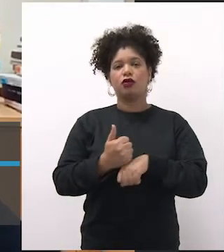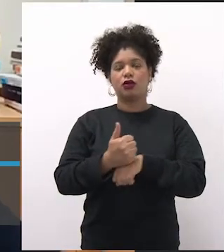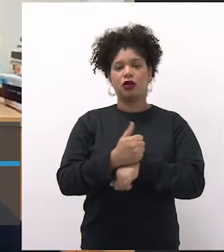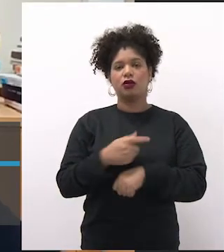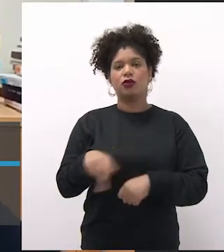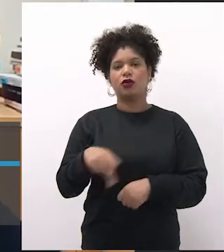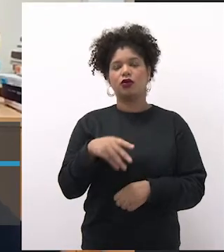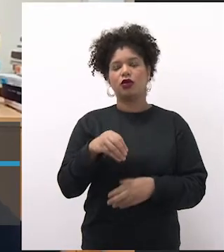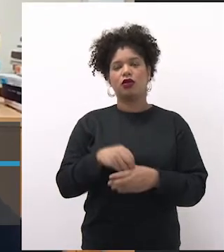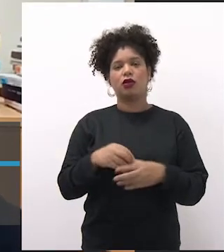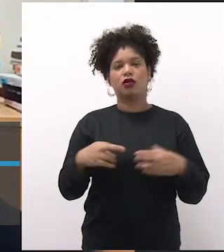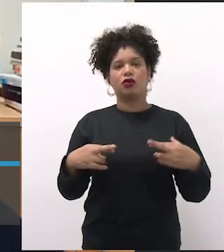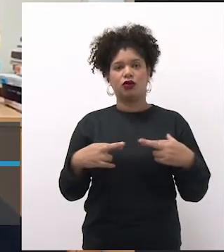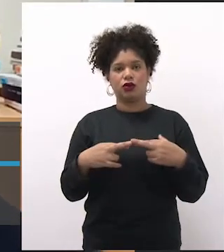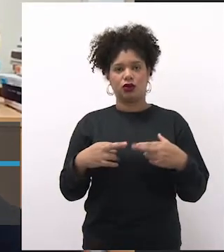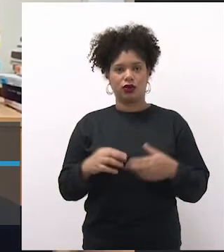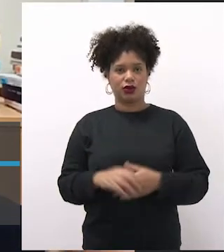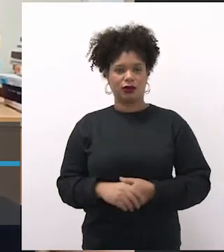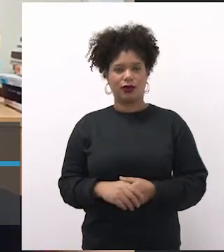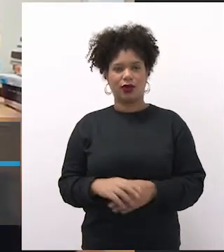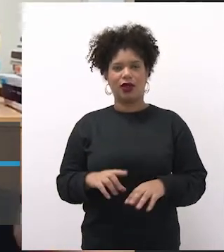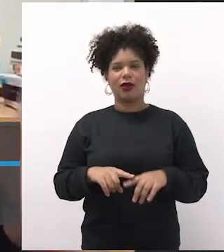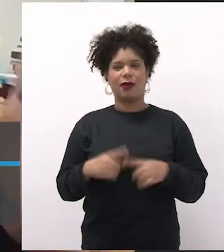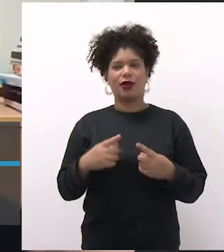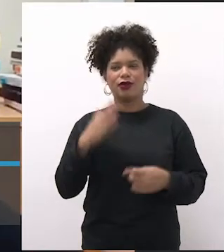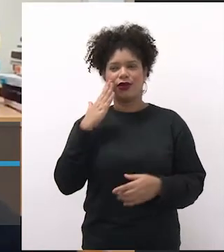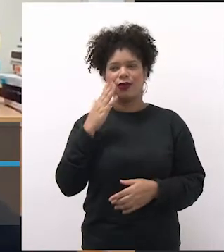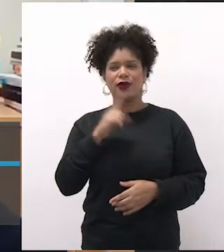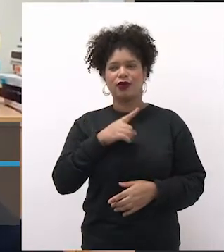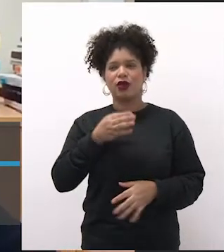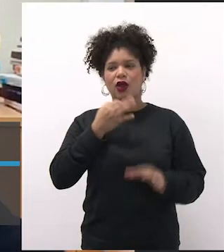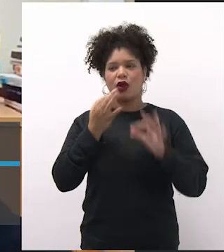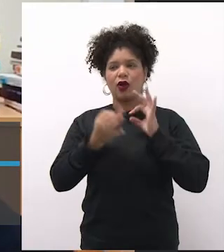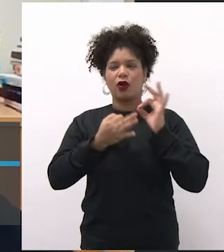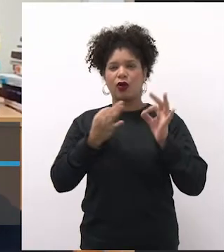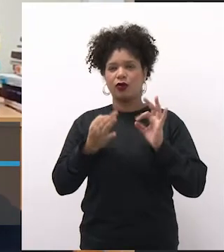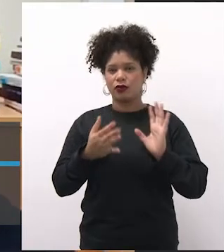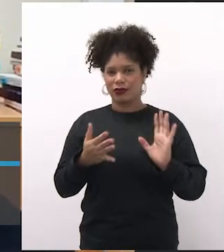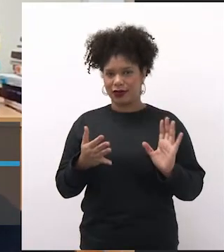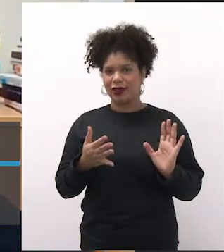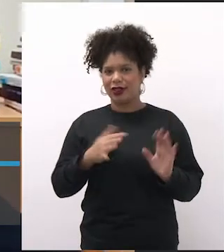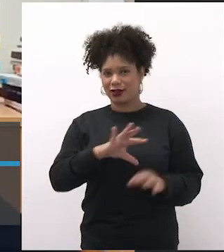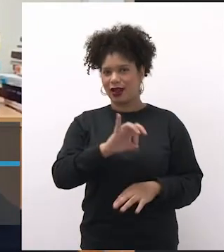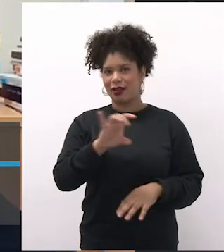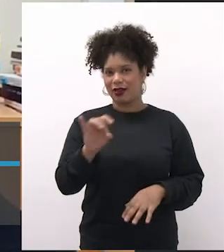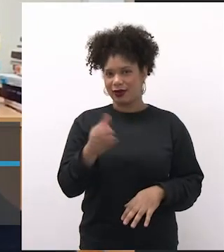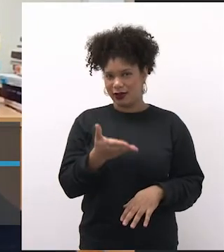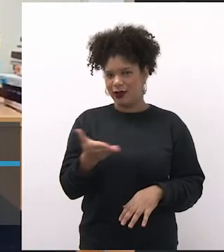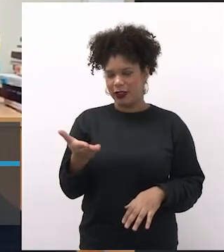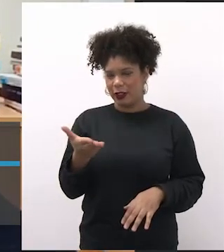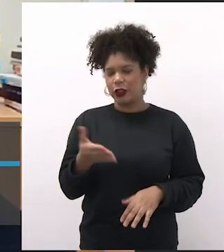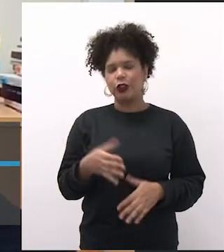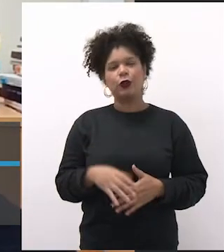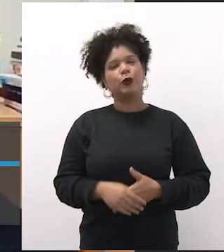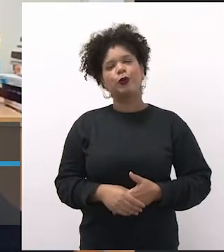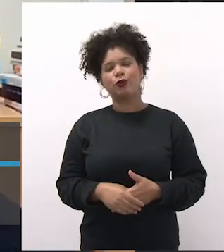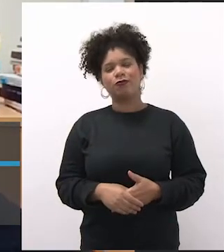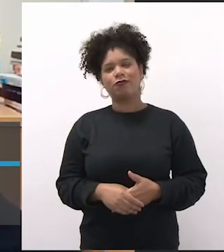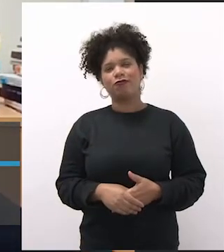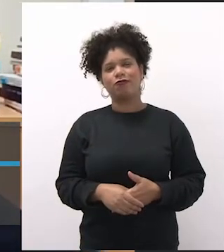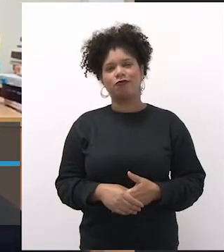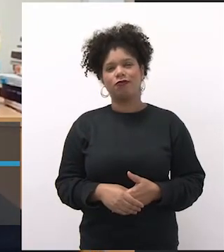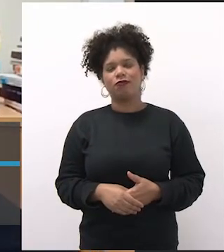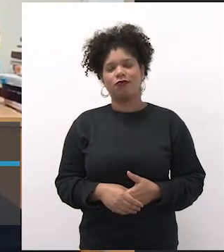rede. Agora, eu queria saber, do ponto de vista, né, de cada uma de vocês, o que